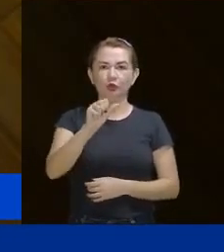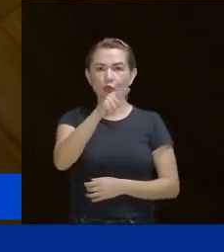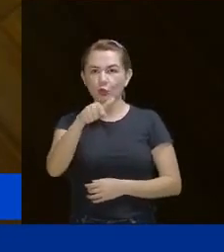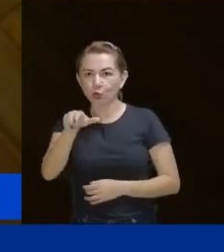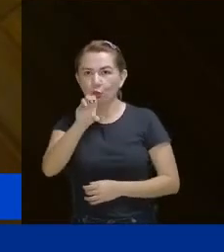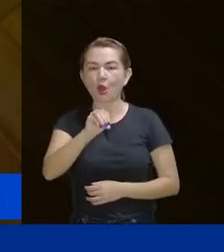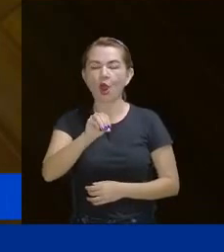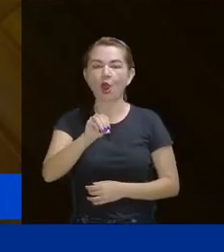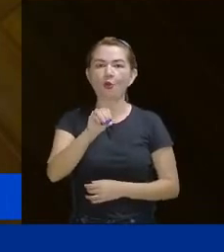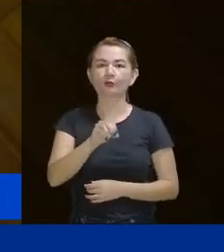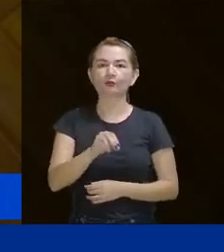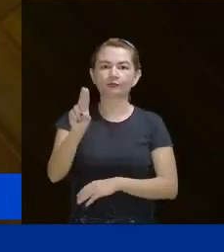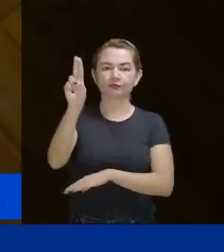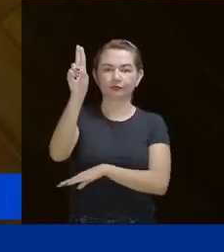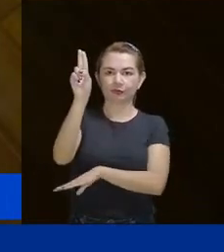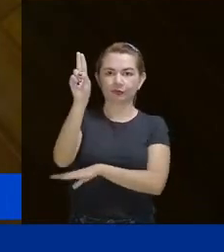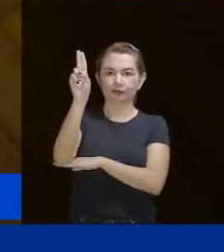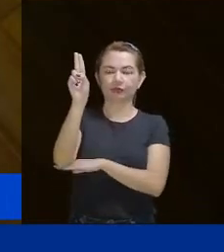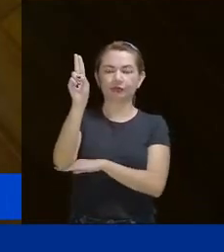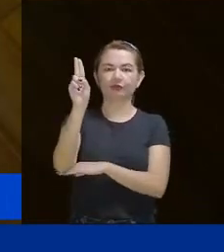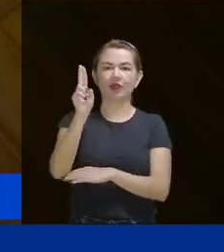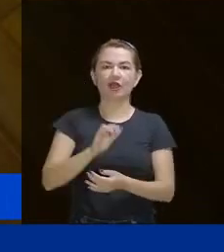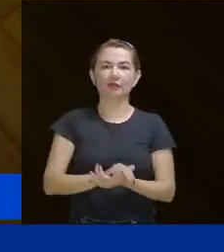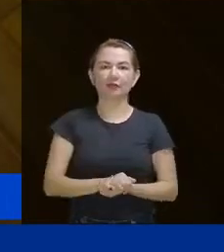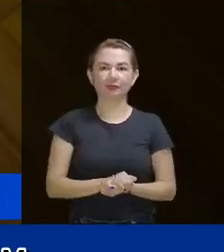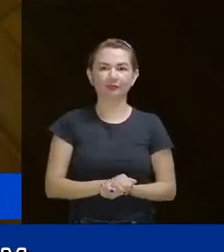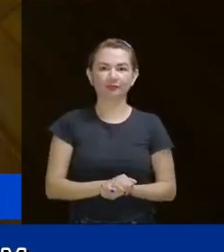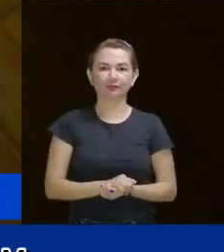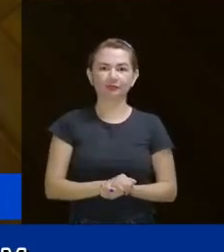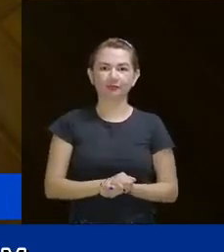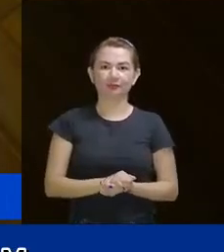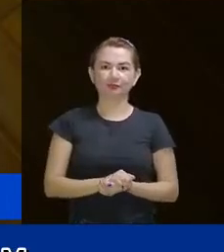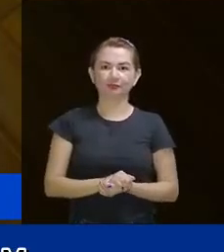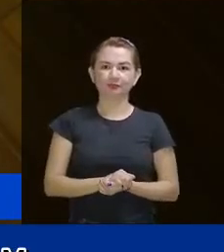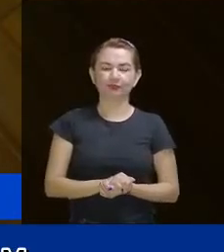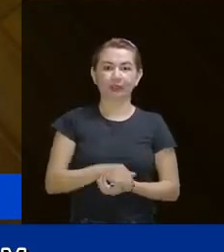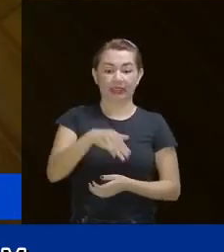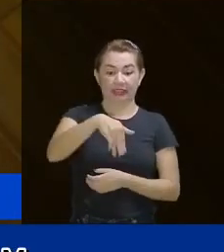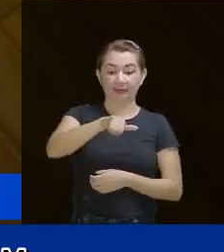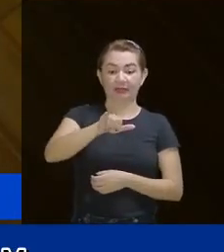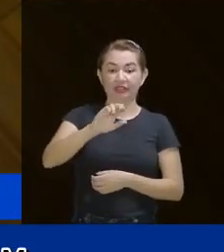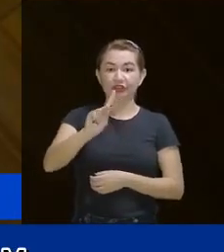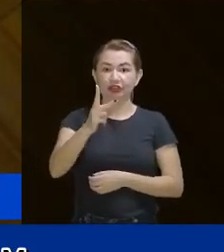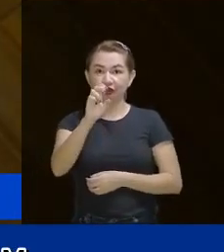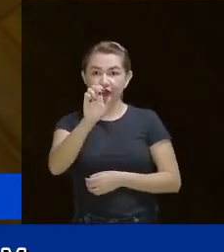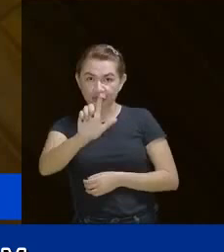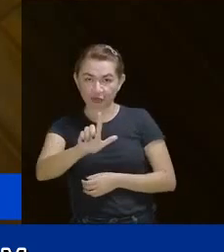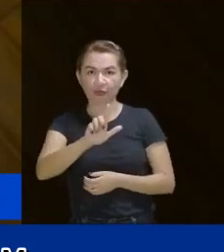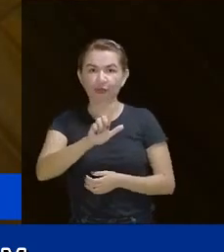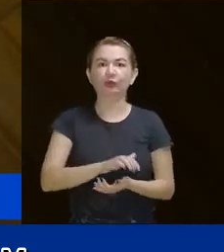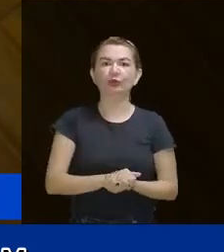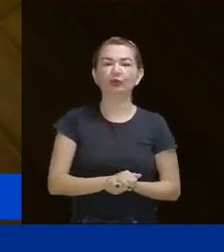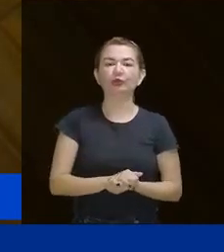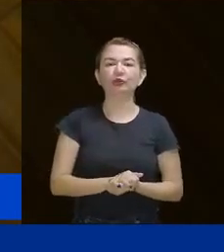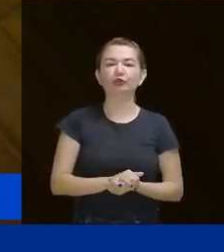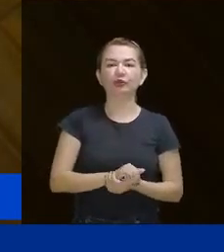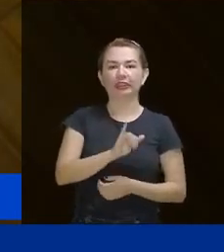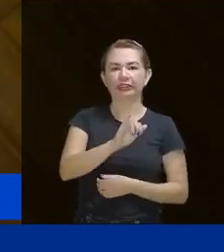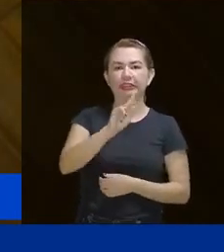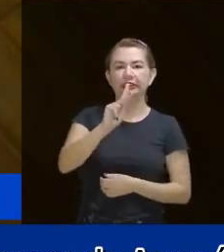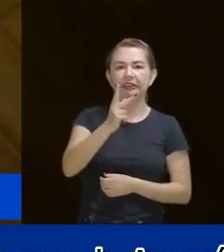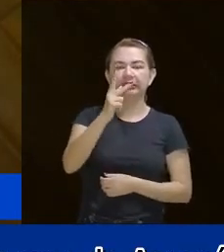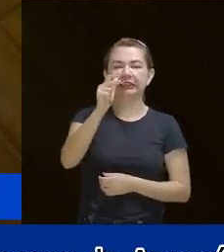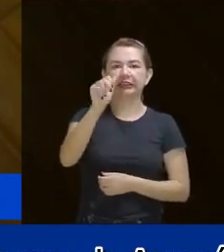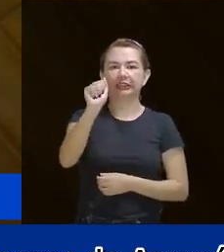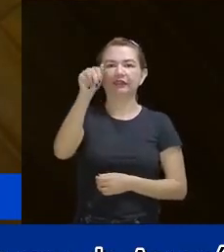Unifato, Seixas. membro do Conselho da União dos Negros do Amapá, senhor Michel Flores, superintendente do IFAM,